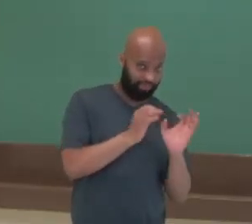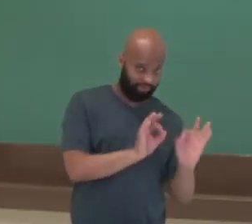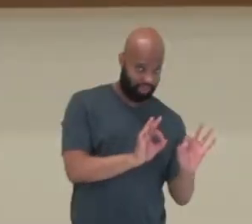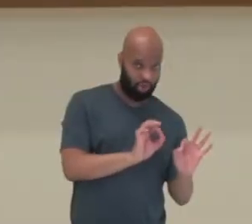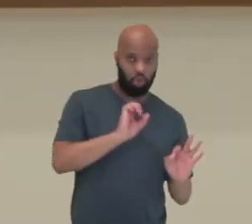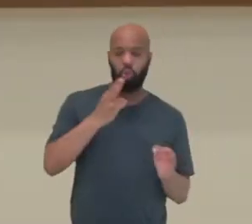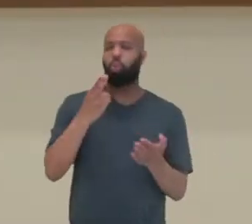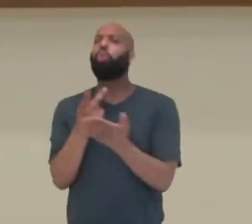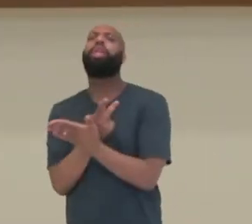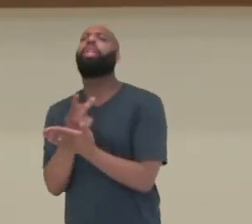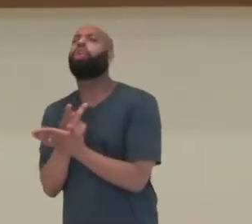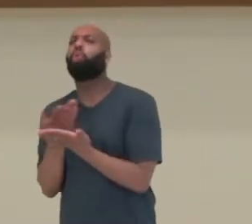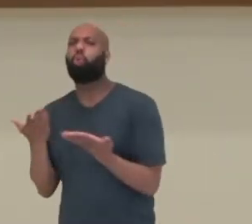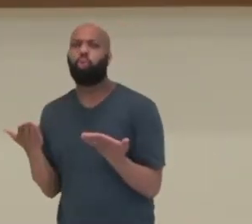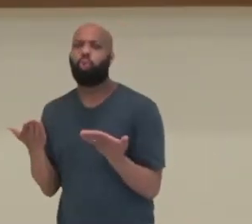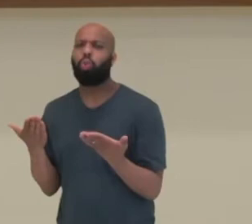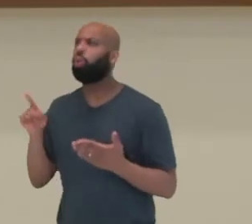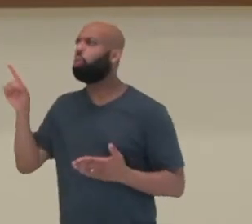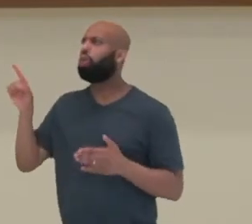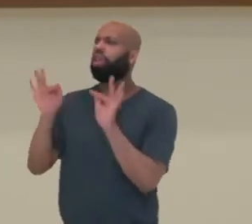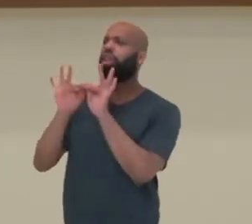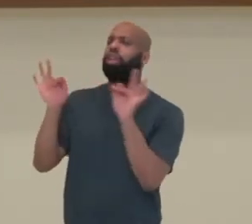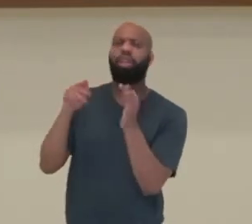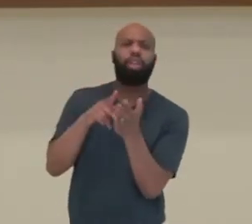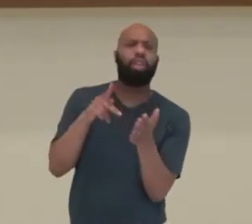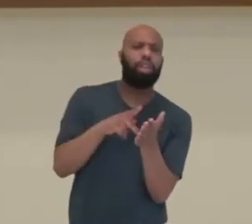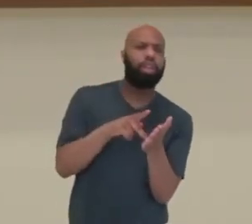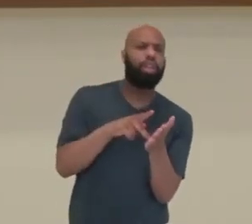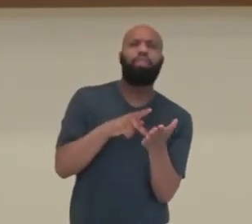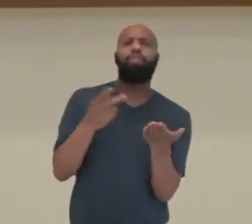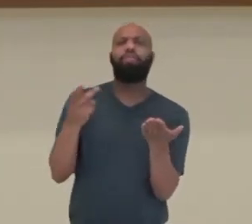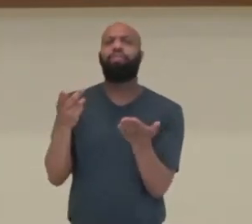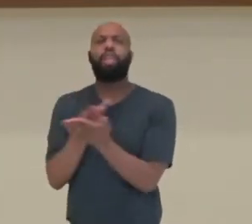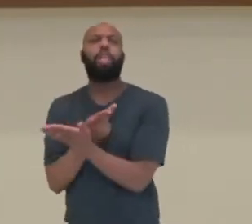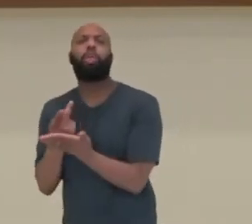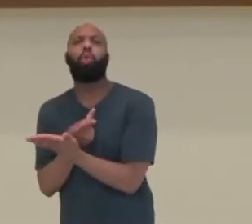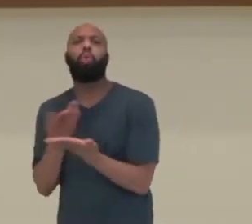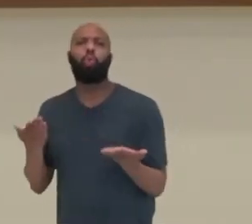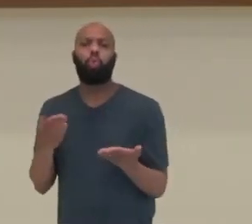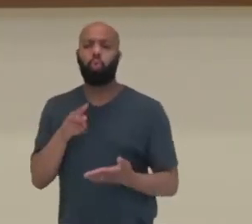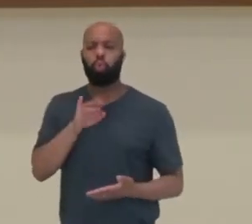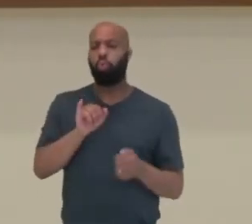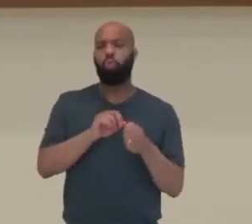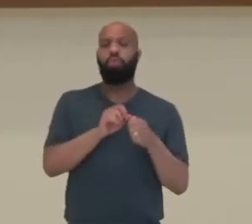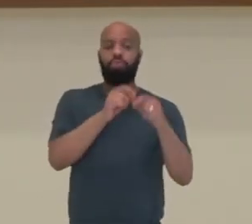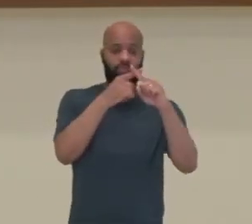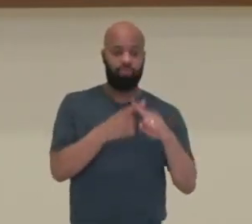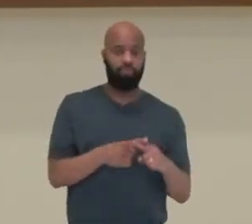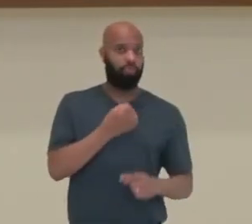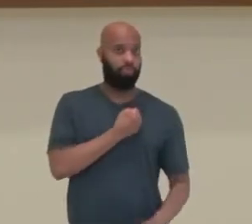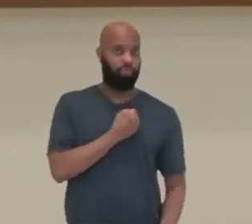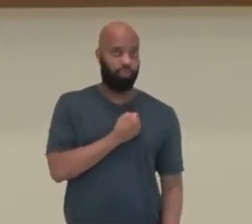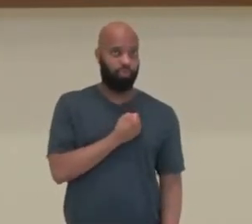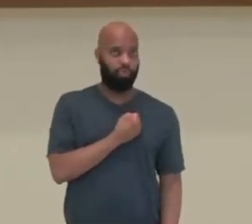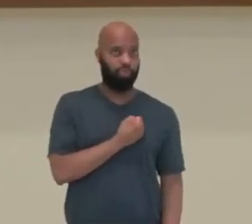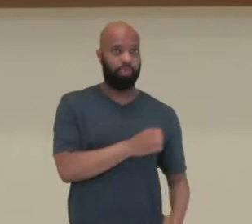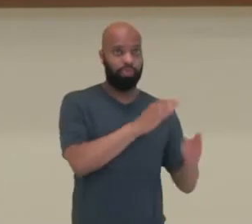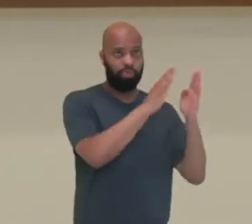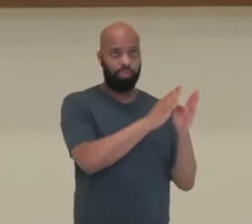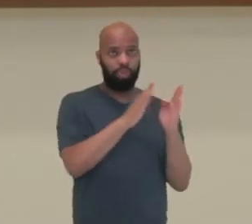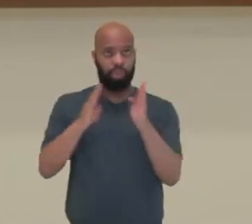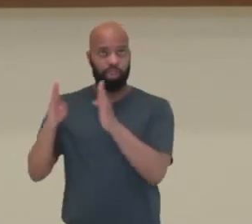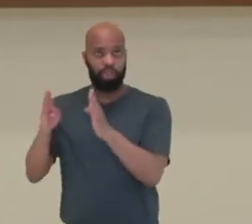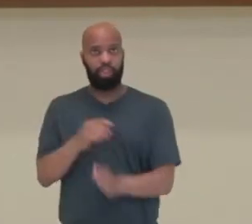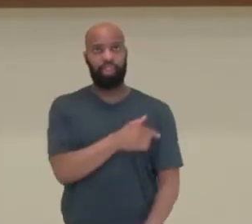caso para verificar se essa afirmação é verdadeira ou falsa? Vocês vão ter que multiplicar os valores